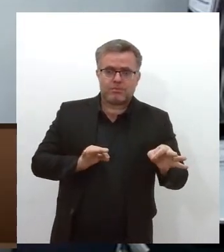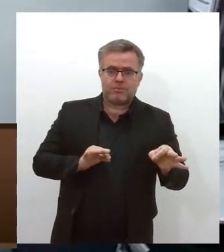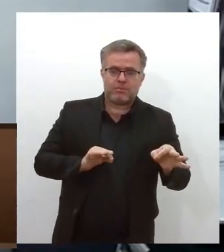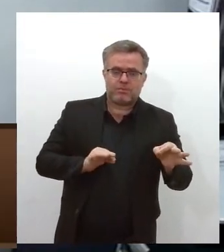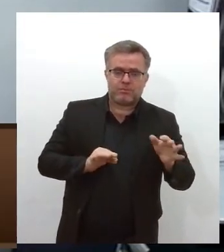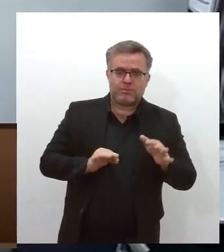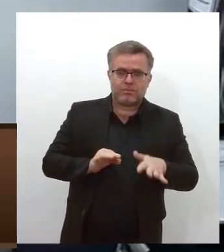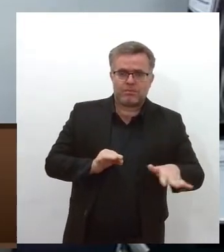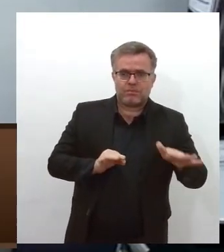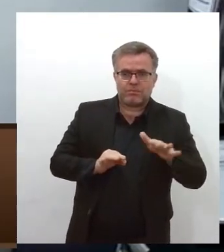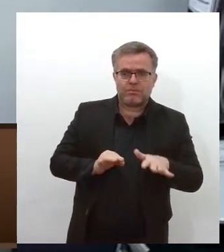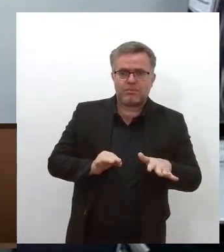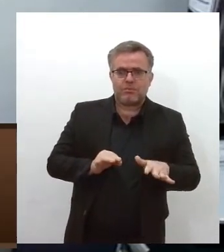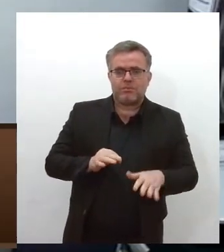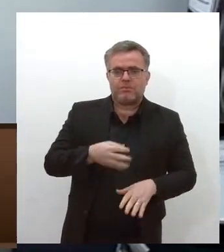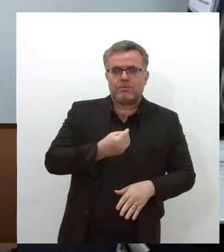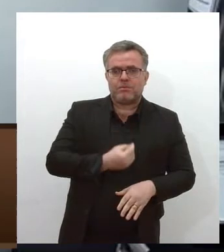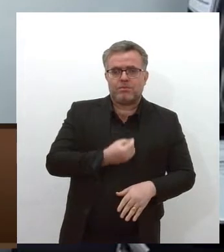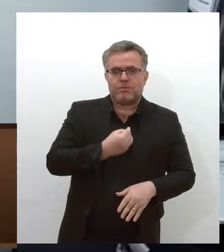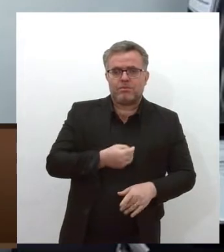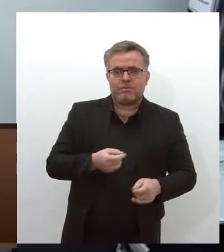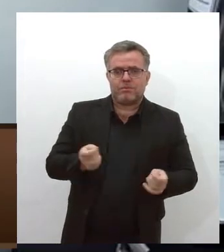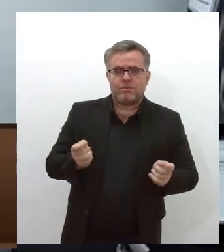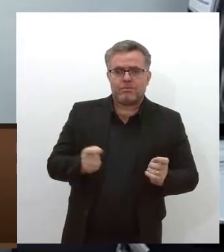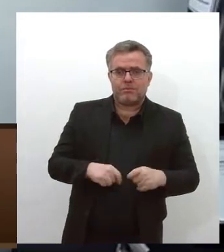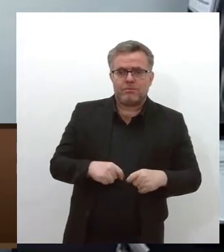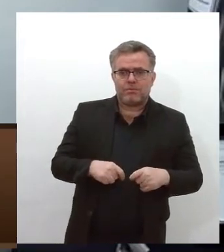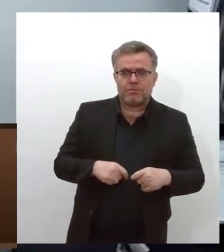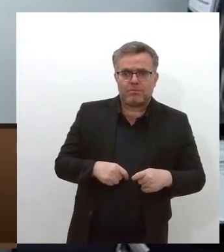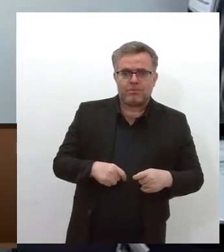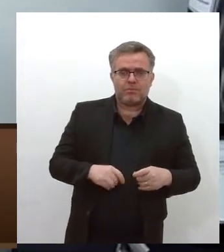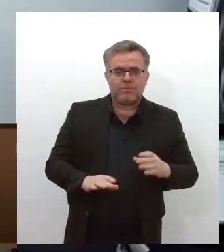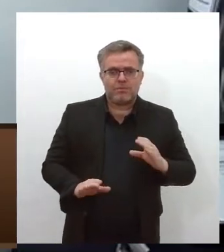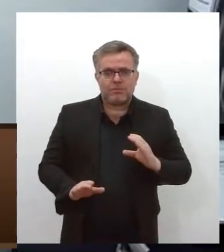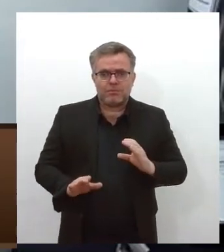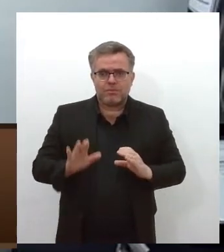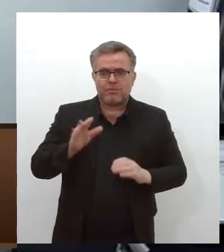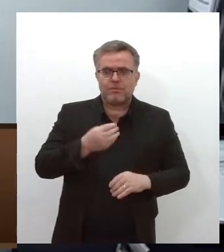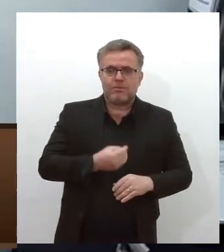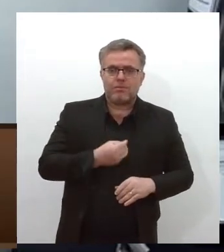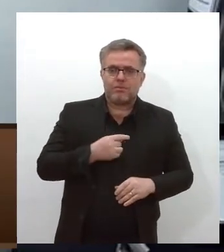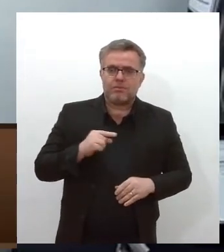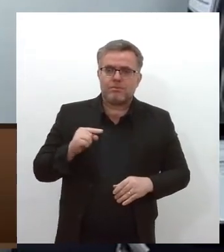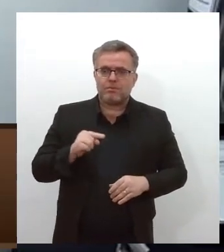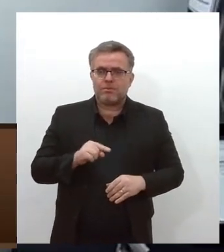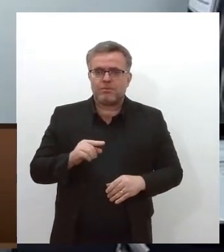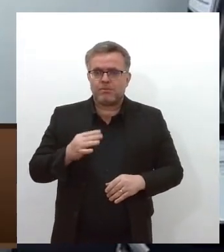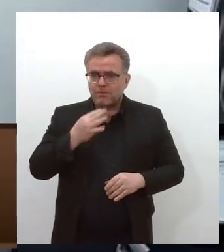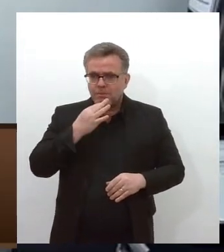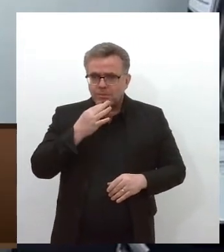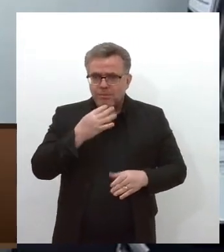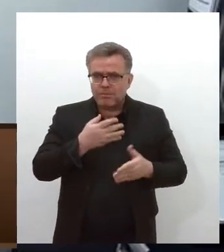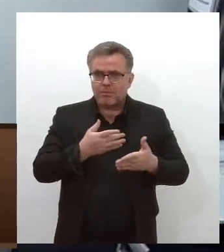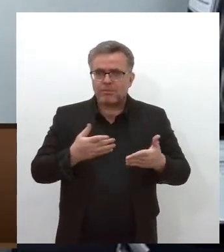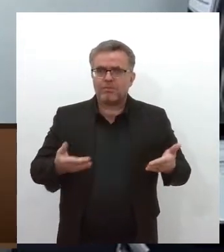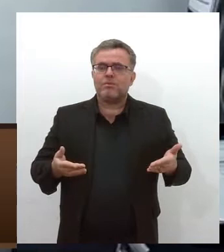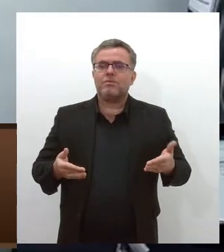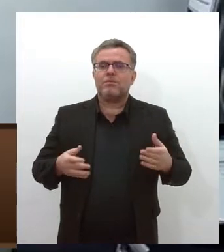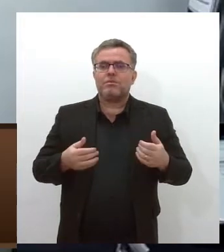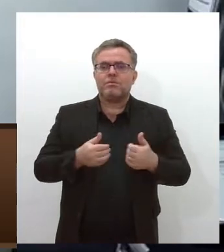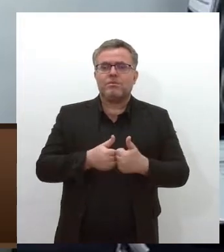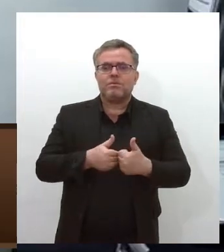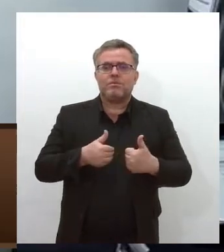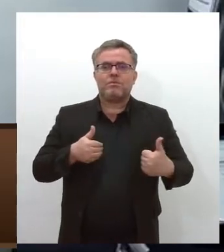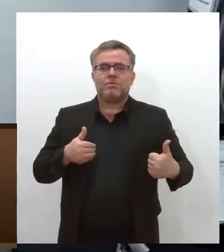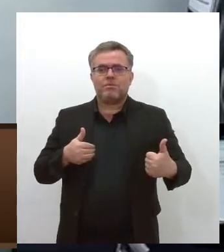resida o eleito, ou então onde os candidatos residam, acaba fazendo com que haja um afastamento entre o